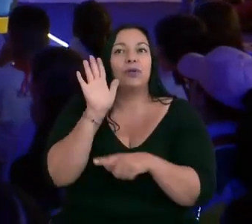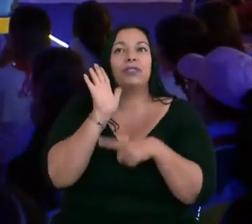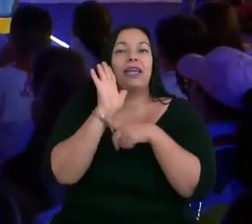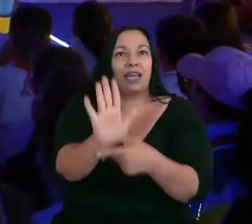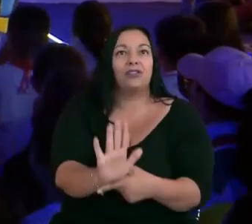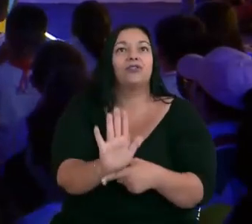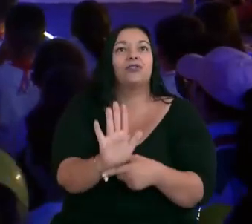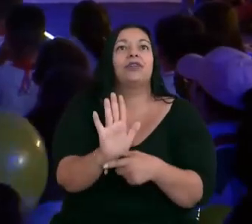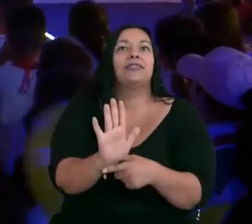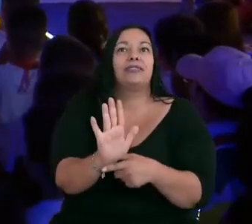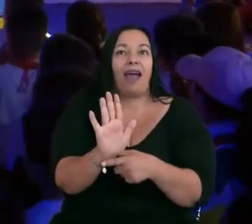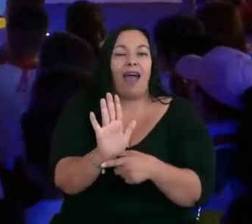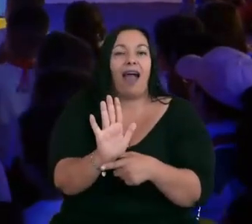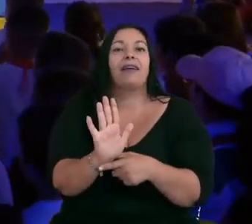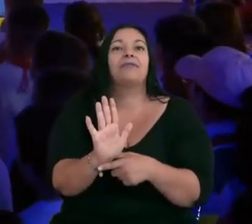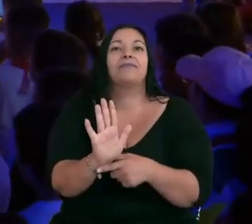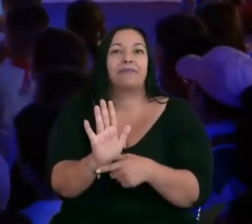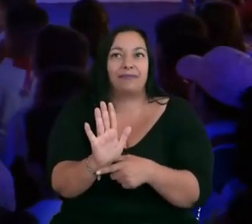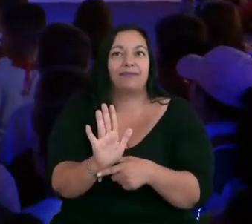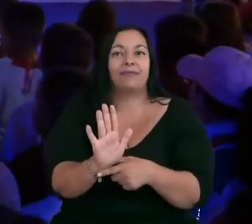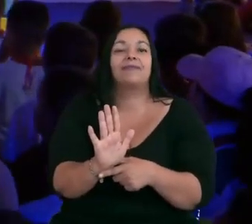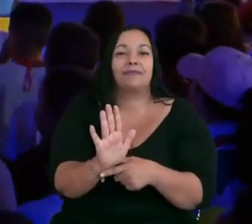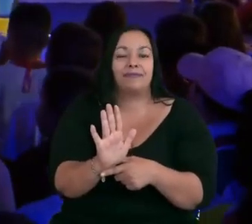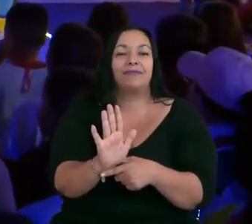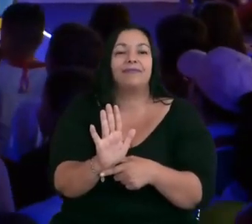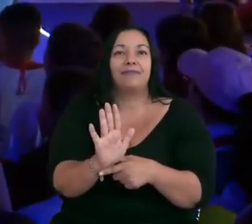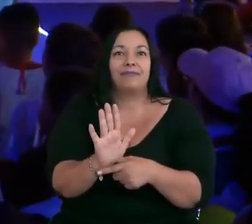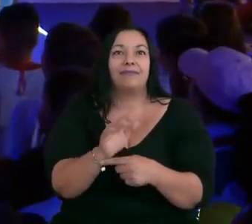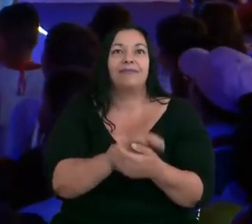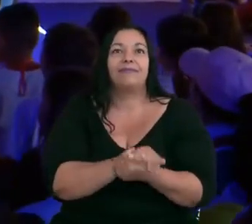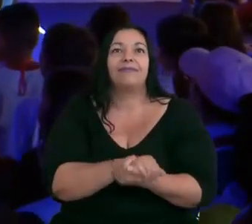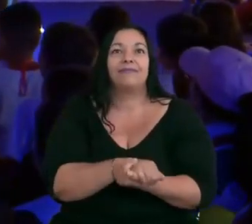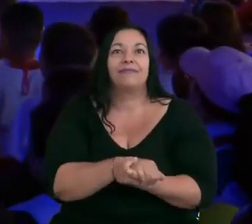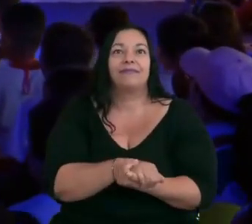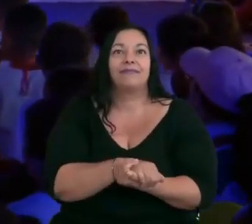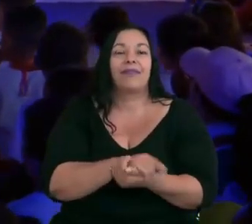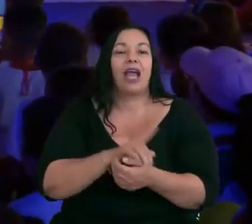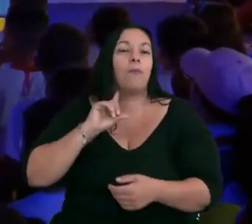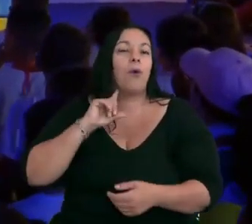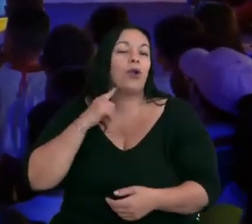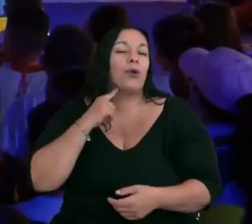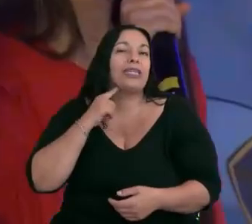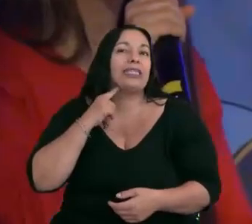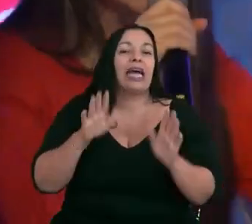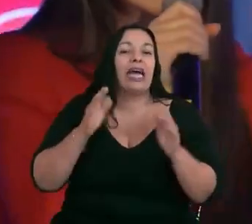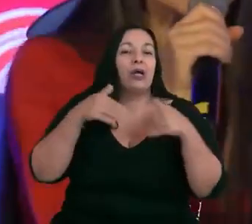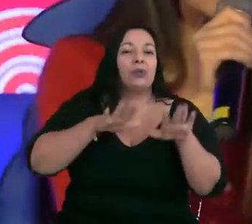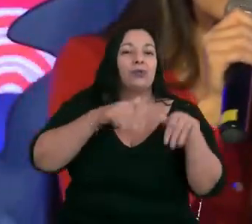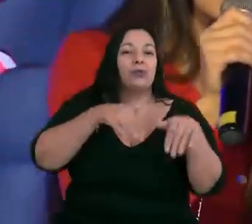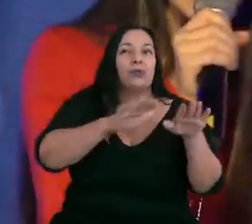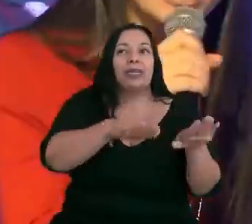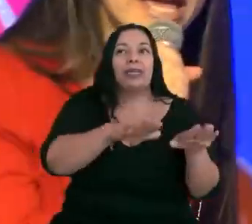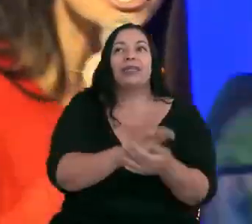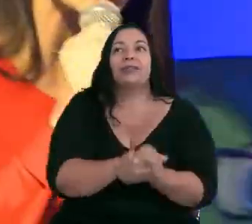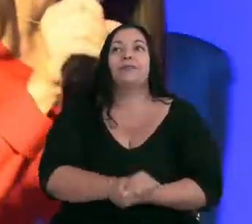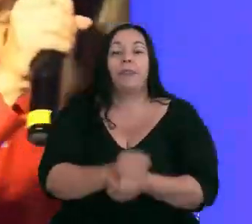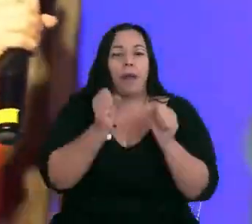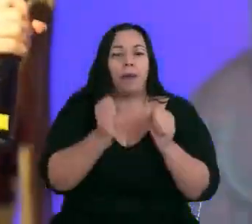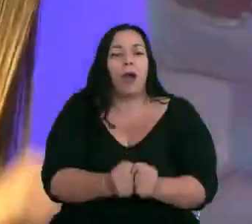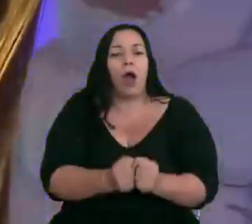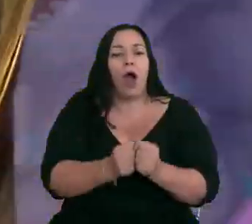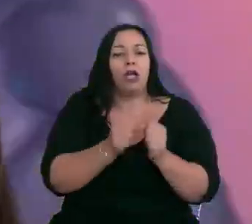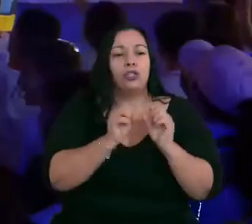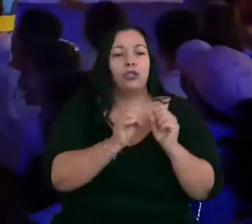gangue plásticos, né? Para livrar a poluição lá do Reino de Azulha, né, Capitão Mergulho? Pode jogar lixo no mar, gente?